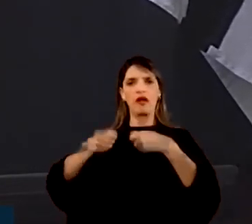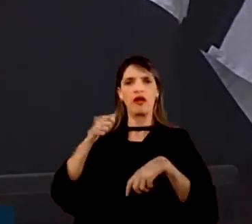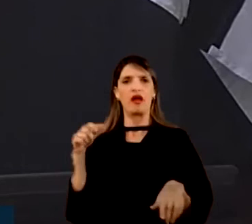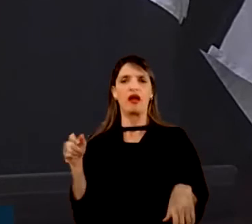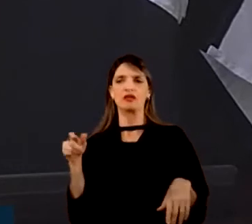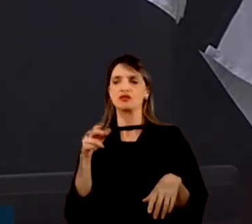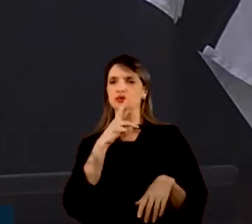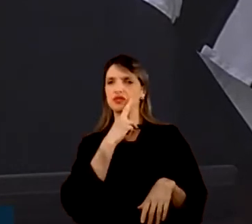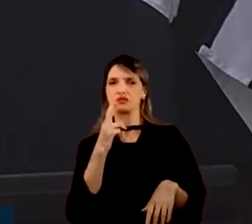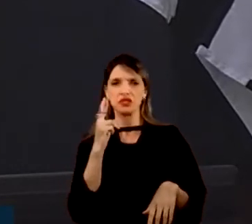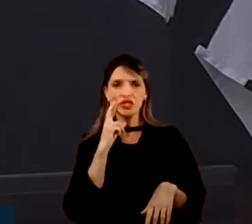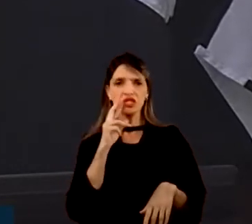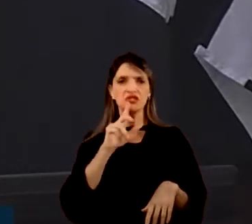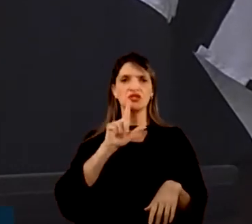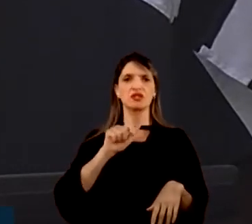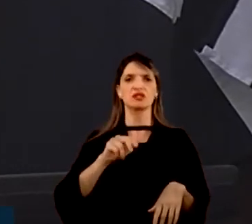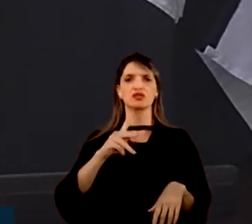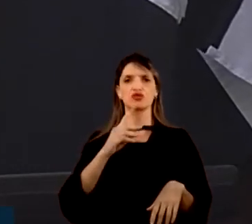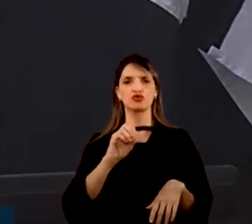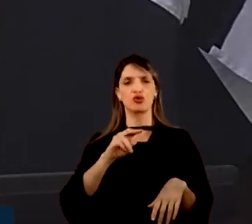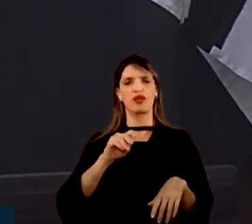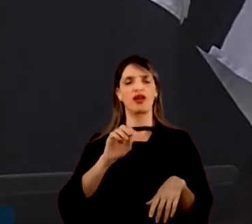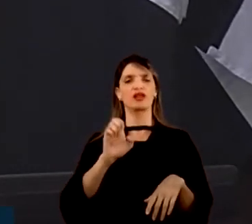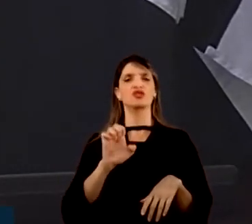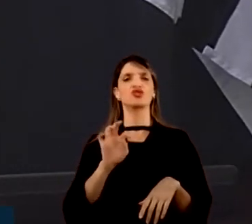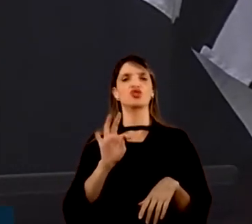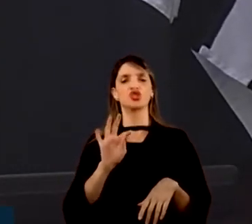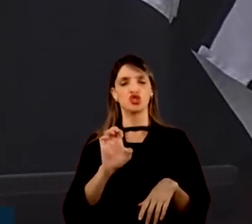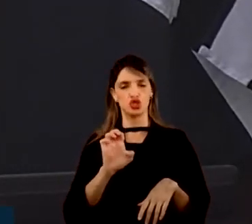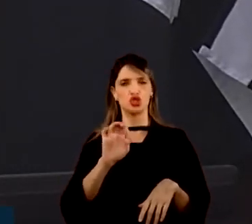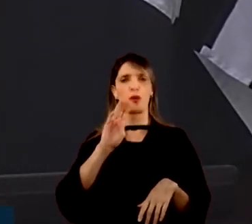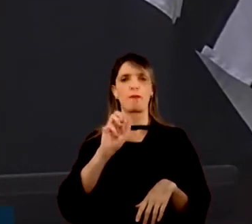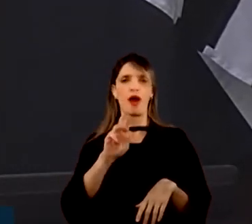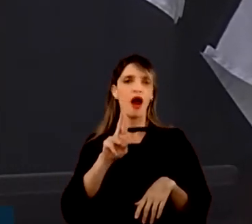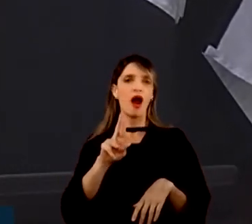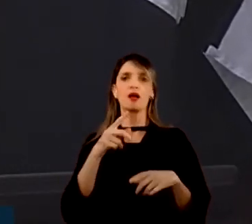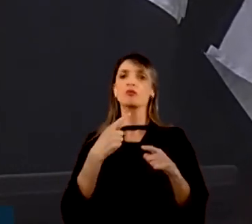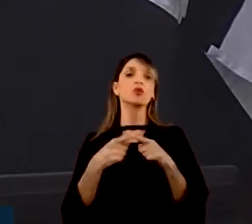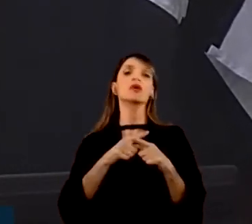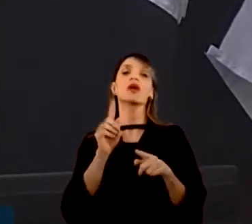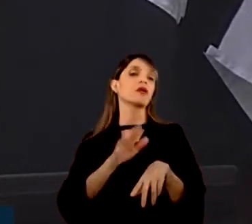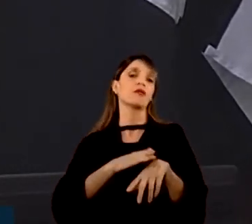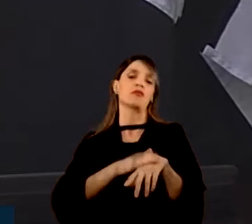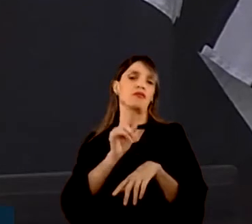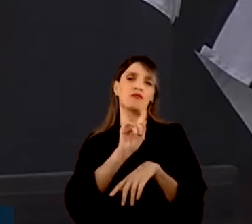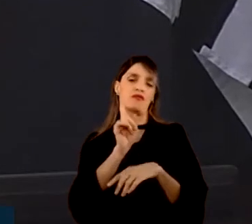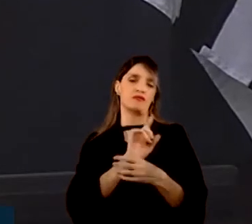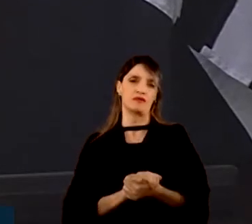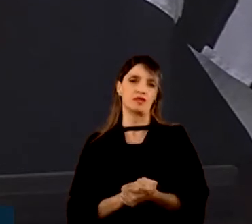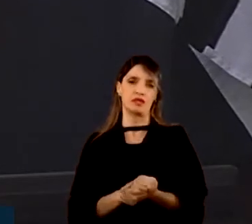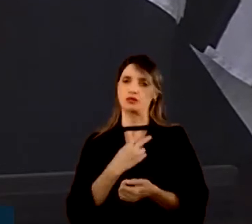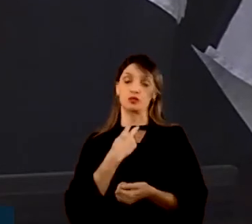os restaurantes, os bares. Por que que eu não vou fazer isso, senhor presidente? Porque